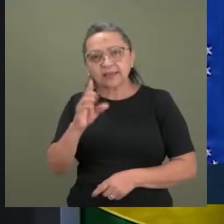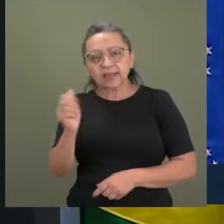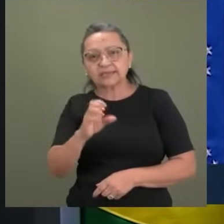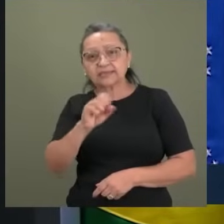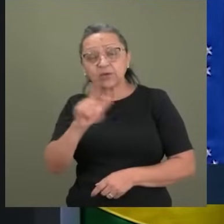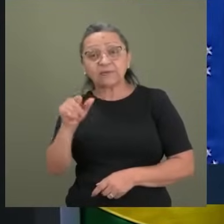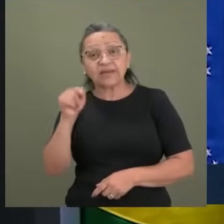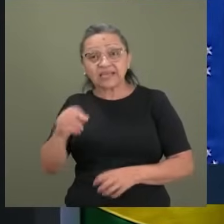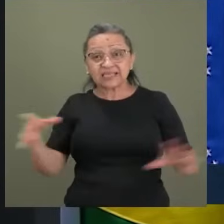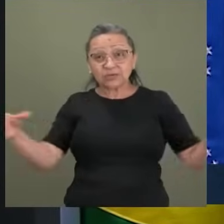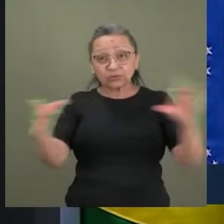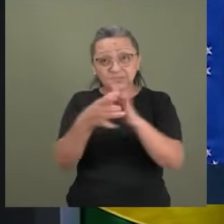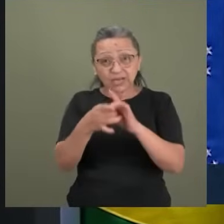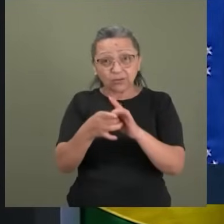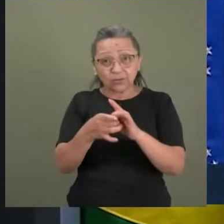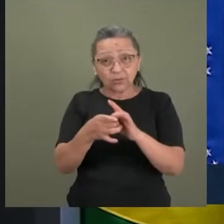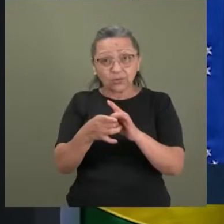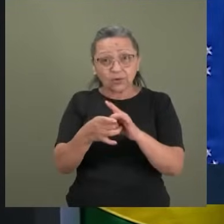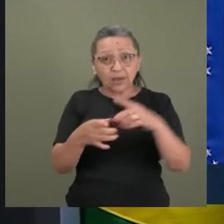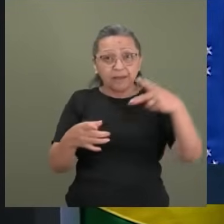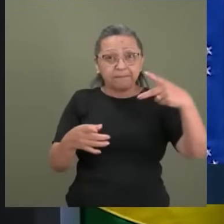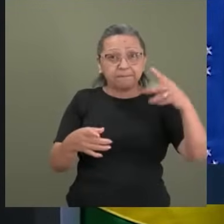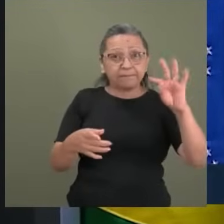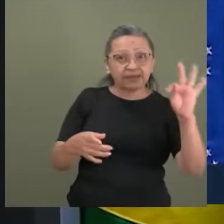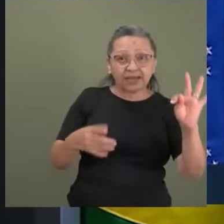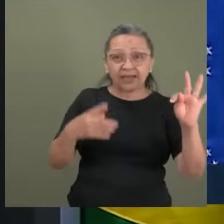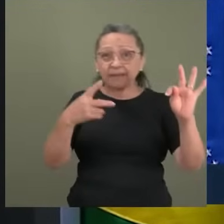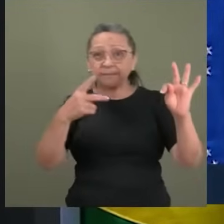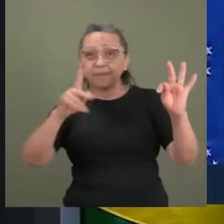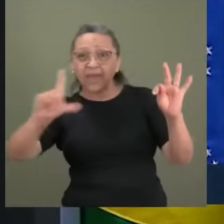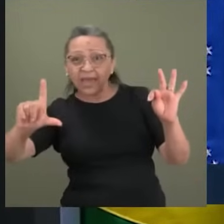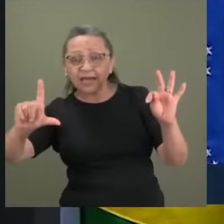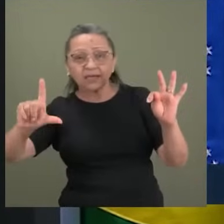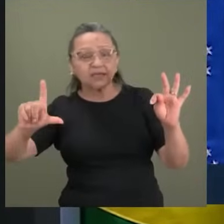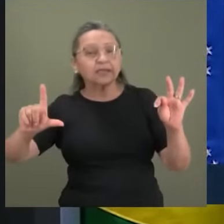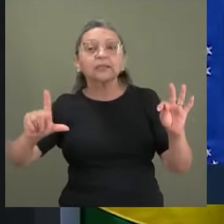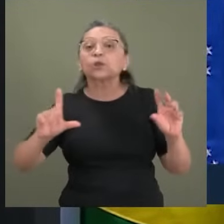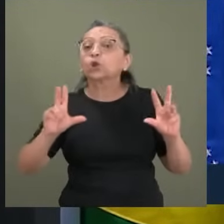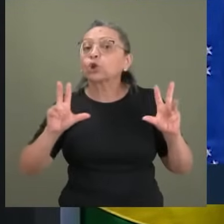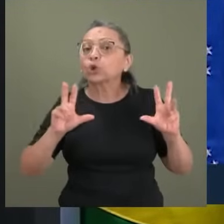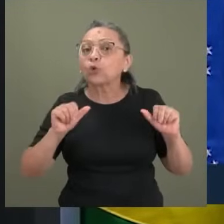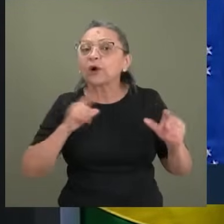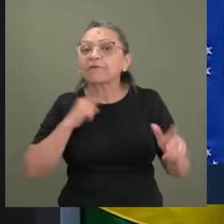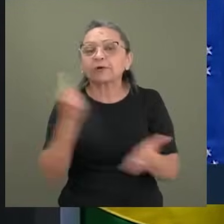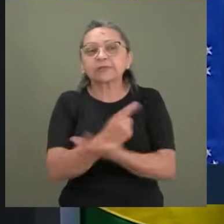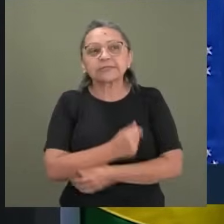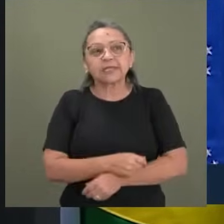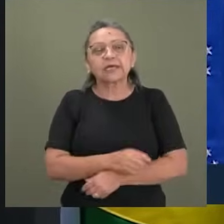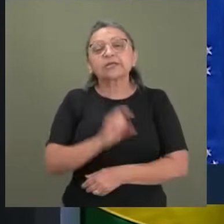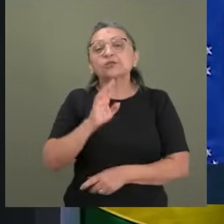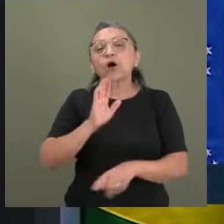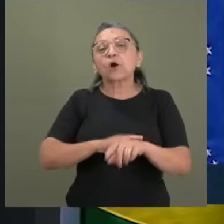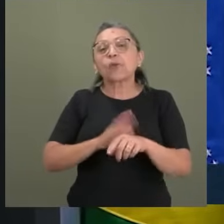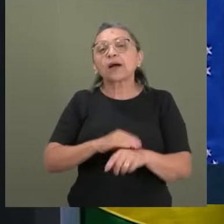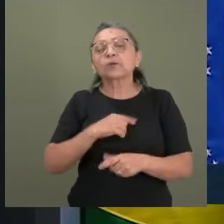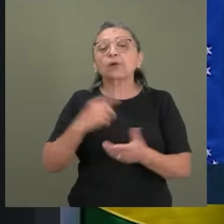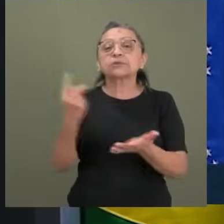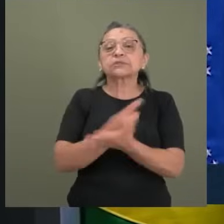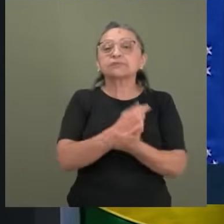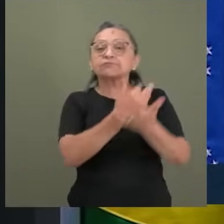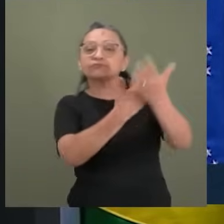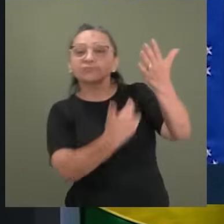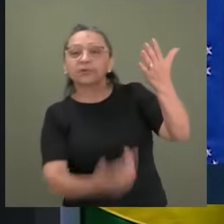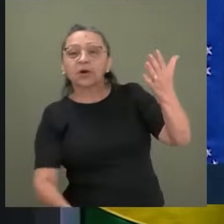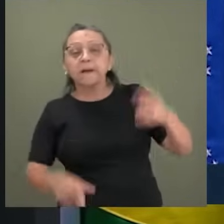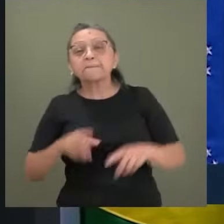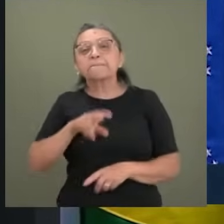nunca vai acontecer só quando o morcego doa sangue eu sa cruzar as pernas só quando